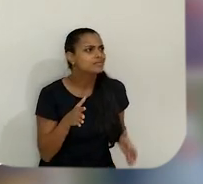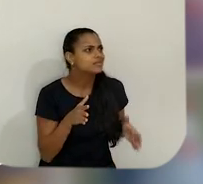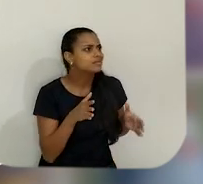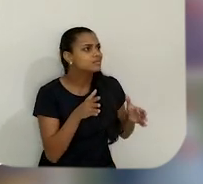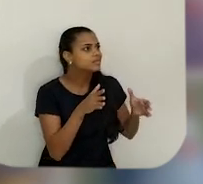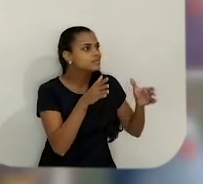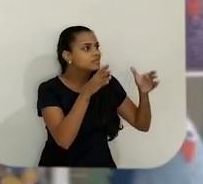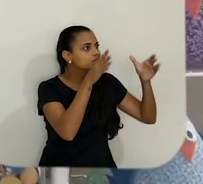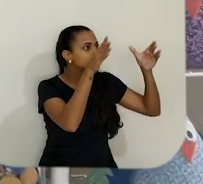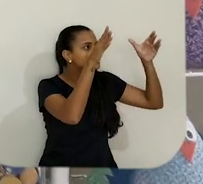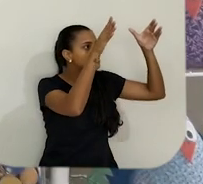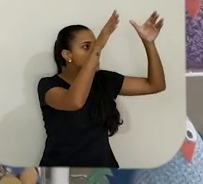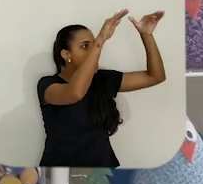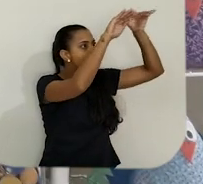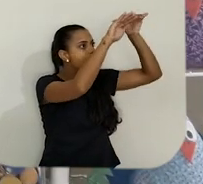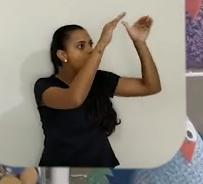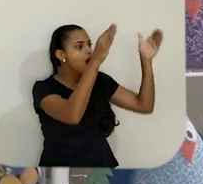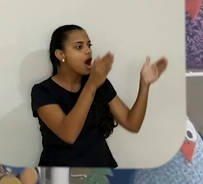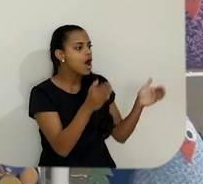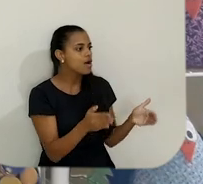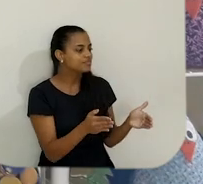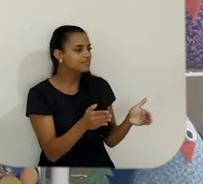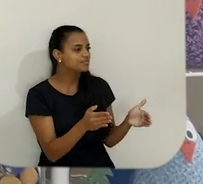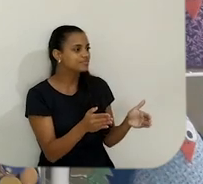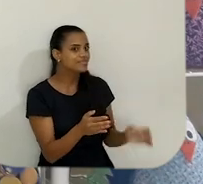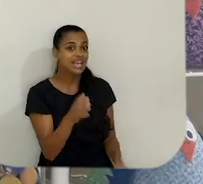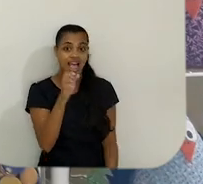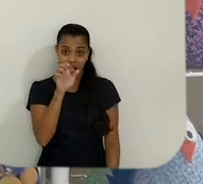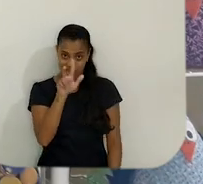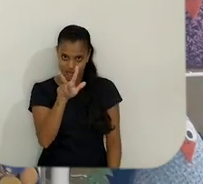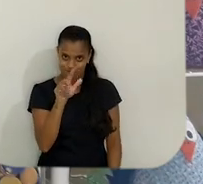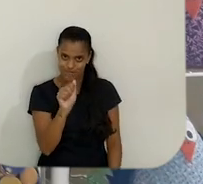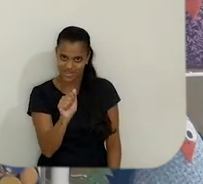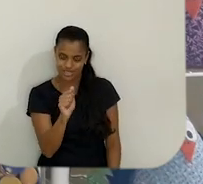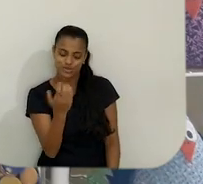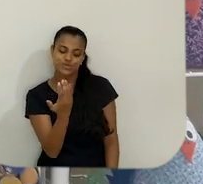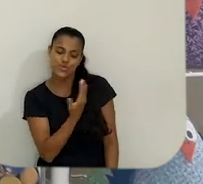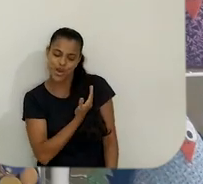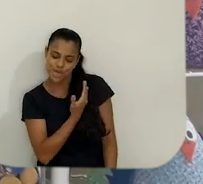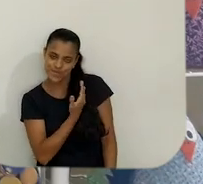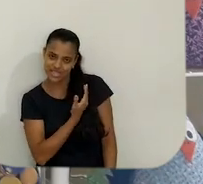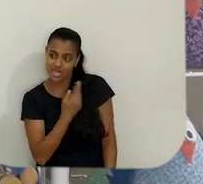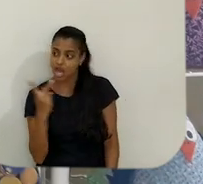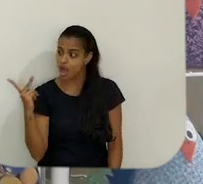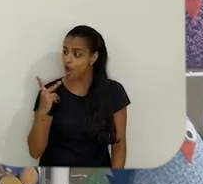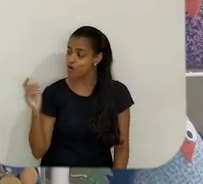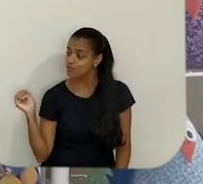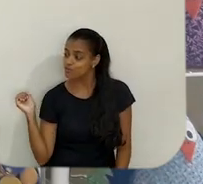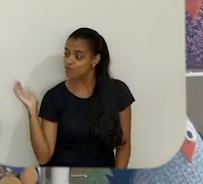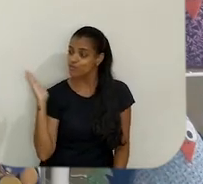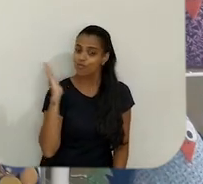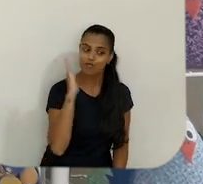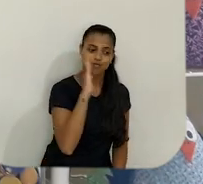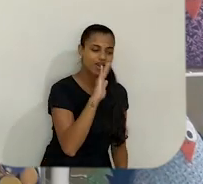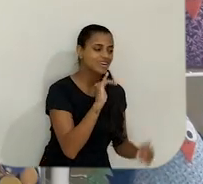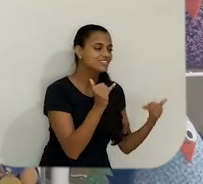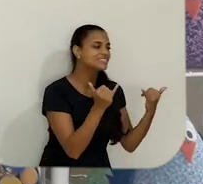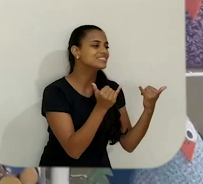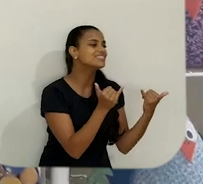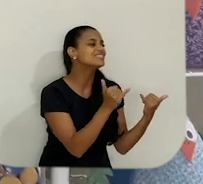muitas Cores Eva seria sua amiga e com ela ele iria vir em muitas aventuras